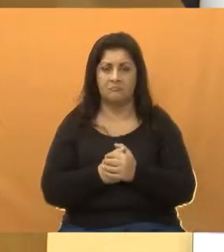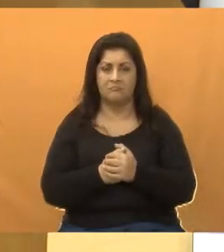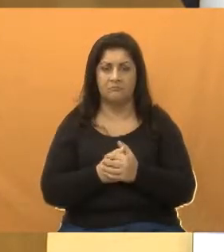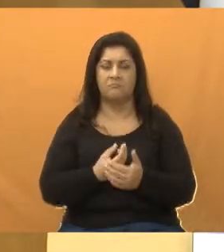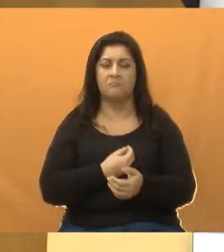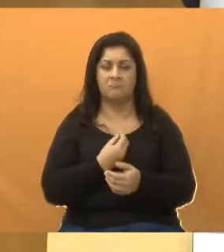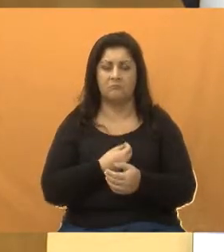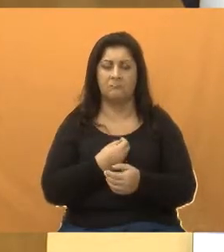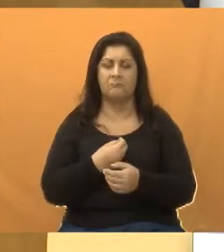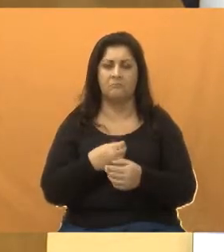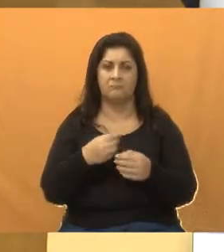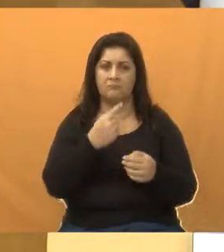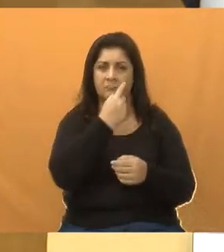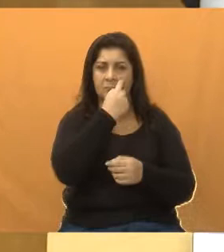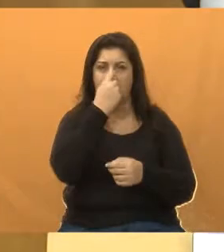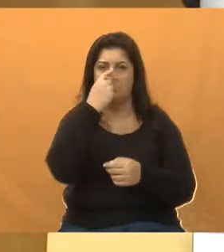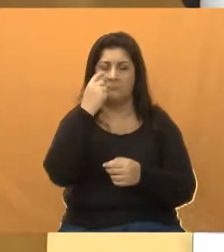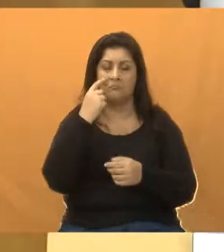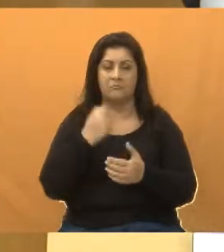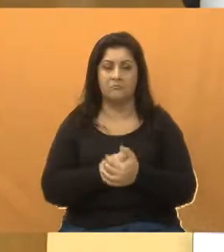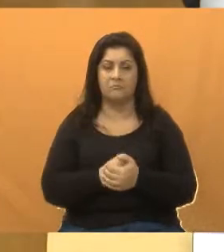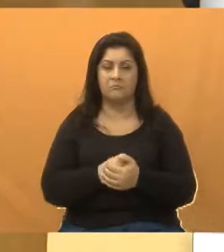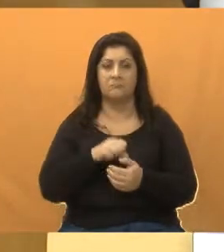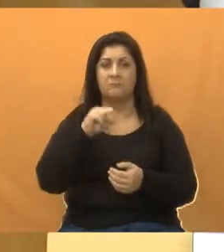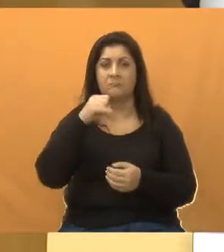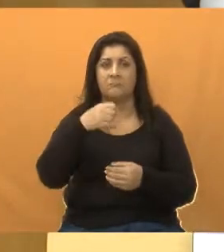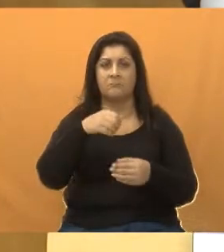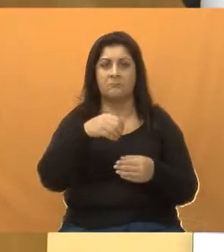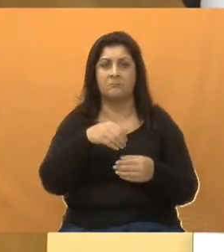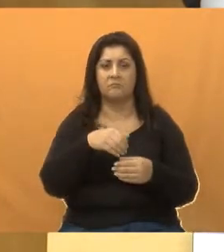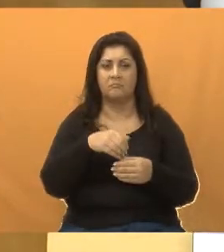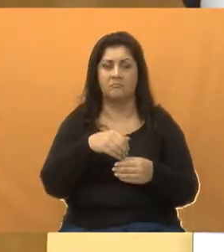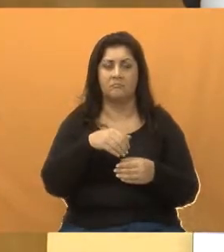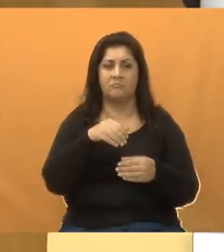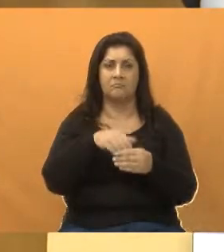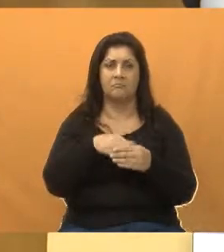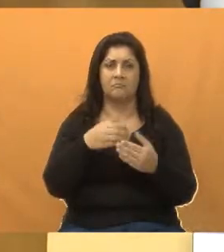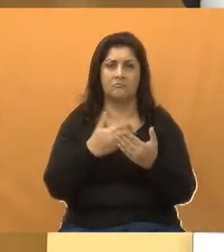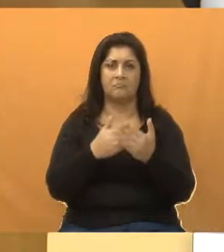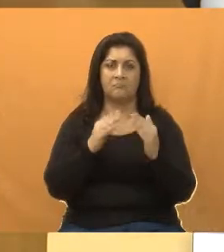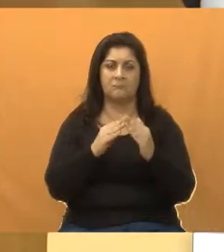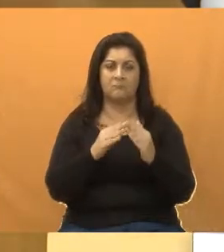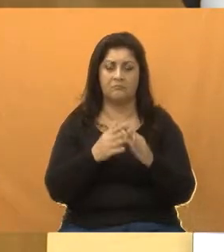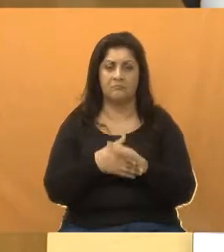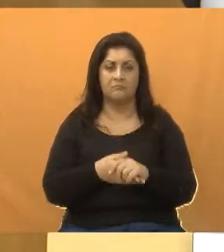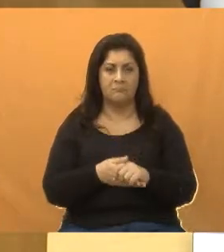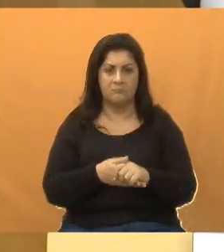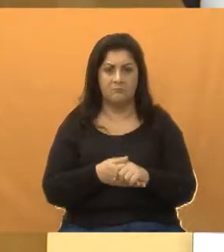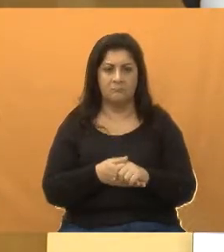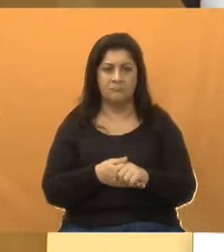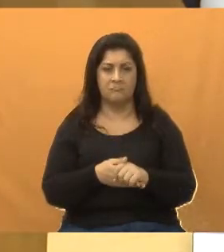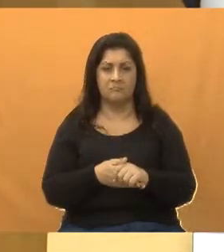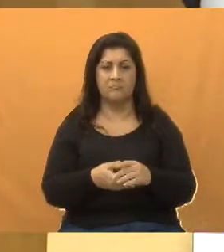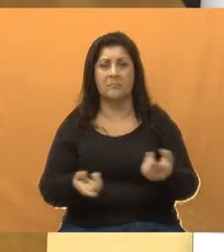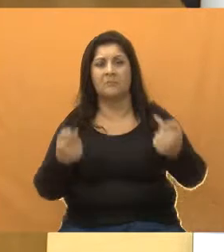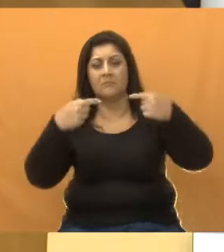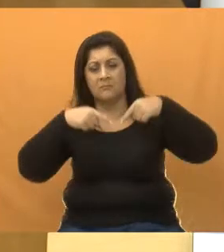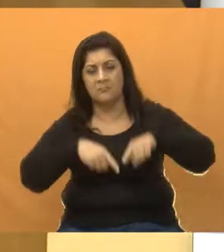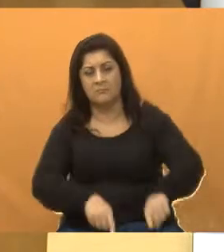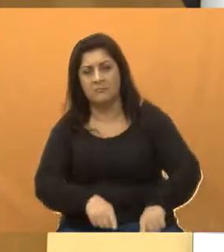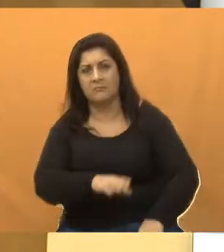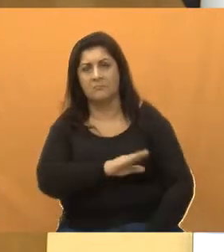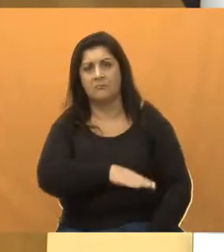lá. Eu voto escola do Parque Imperial. Eu estou votando contra as crianças da